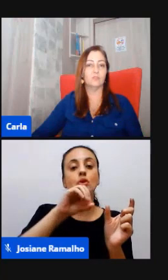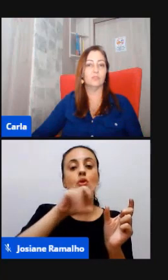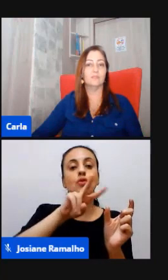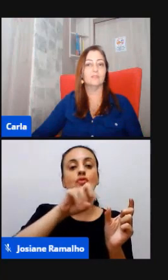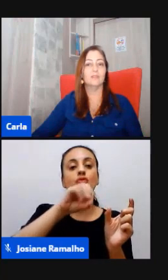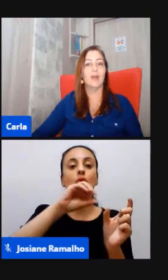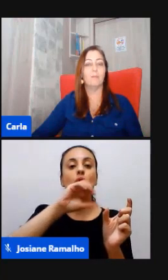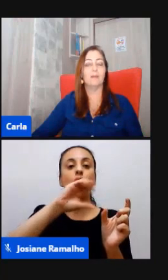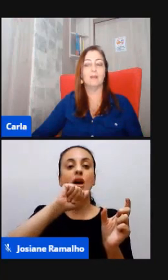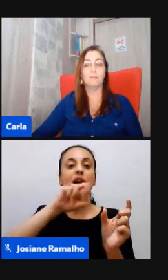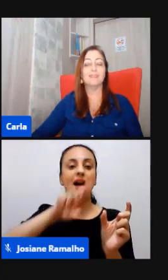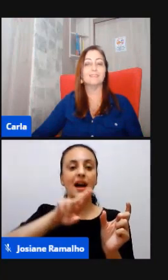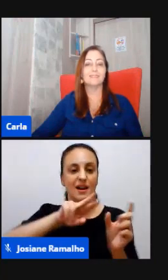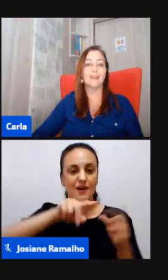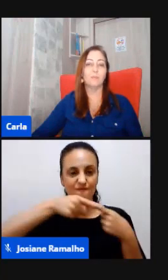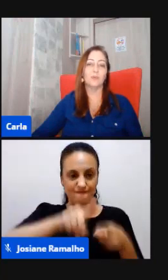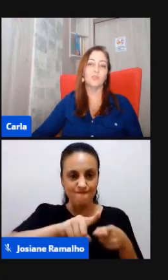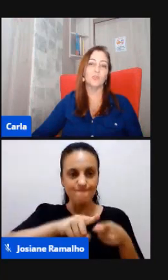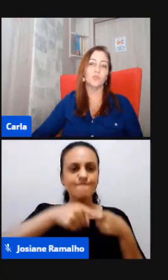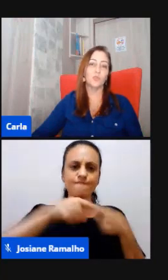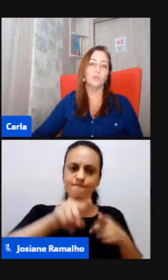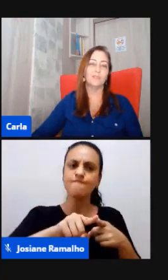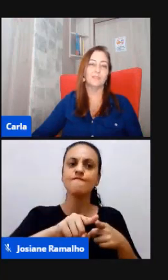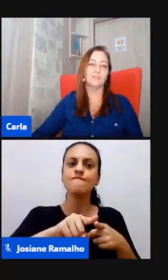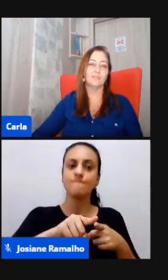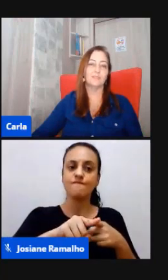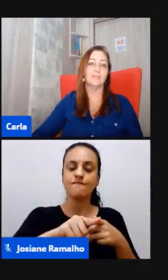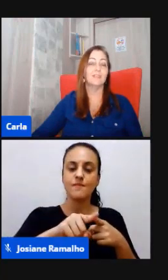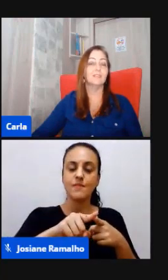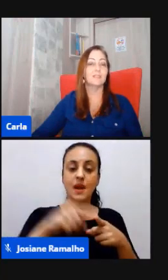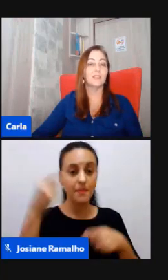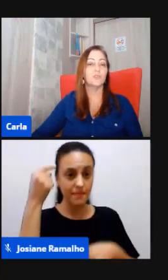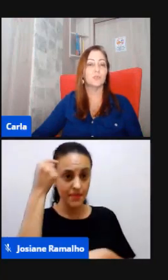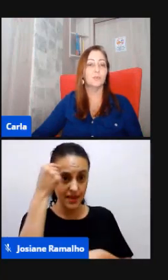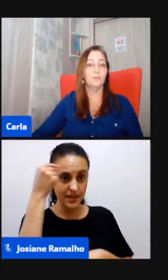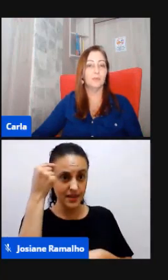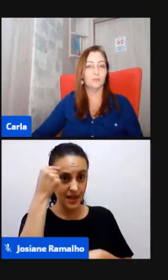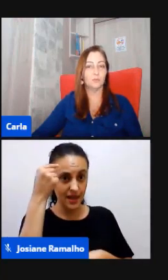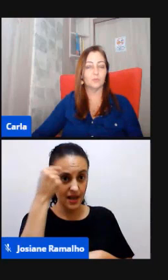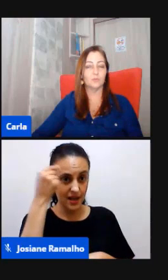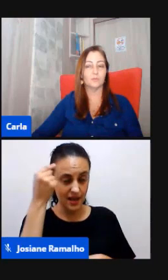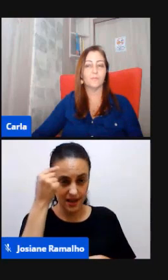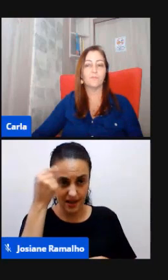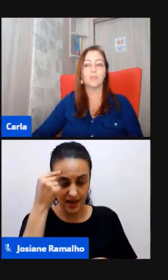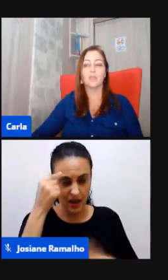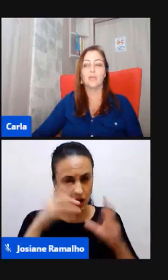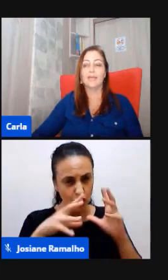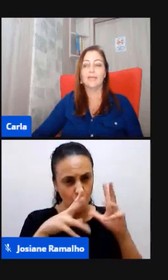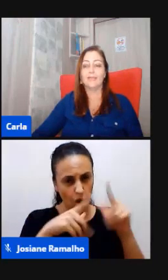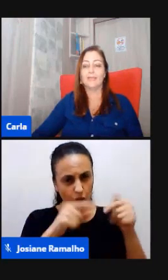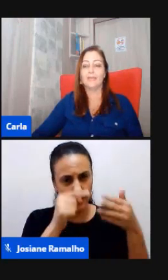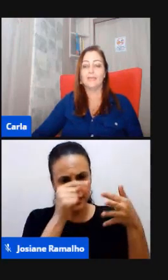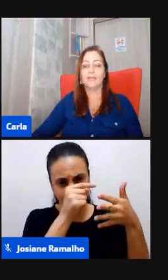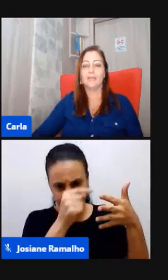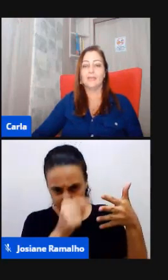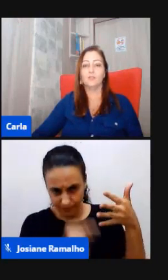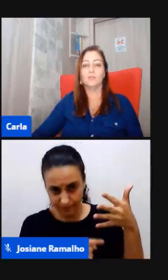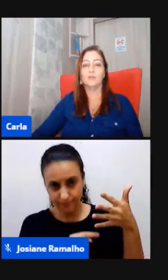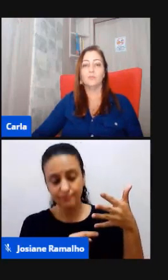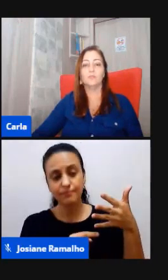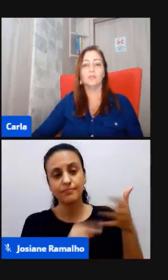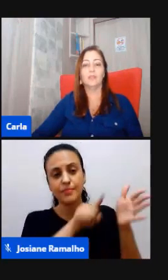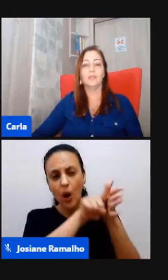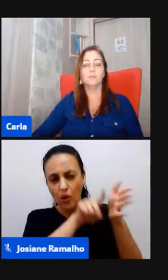essas reflexões, a pensar a partir de todos esses questionamentos.